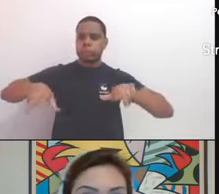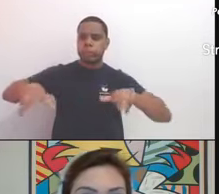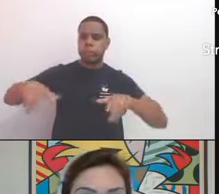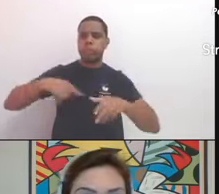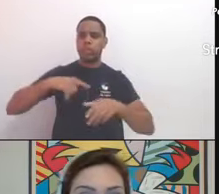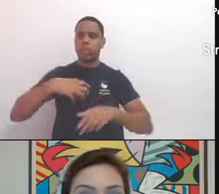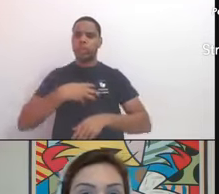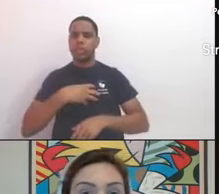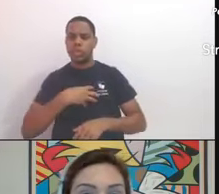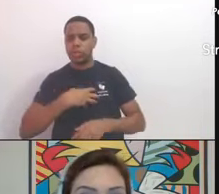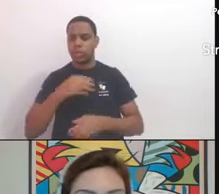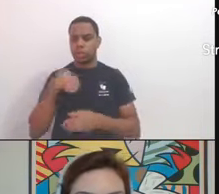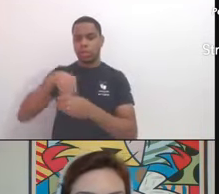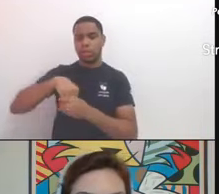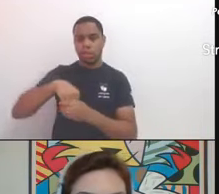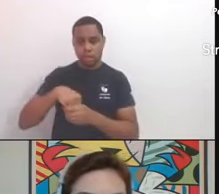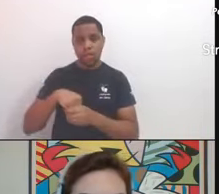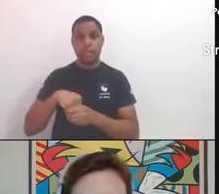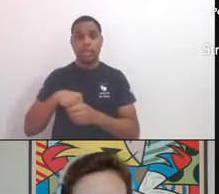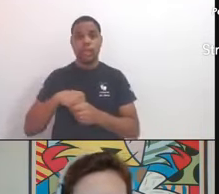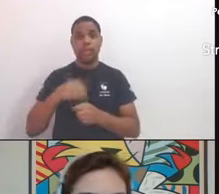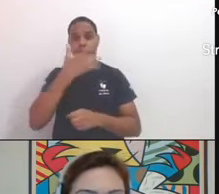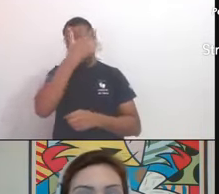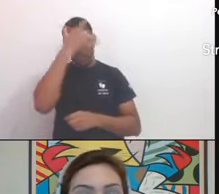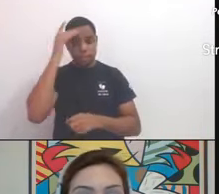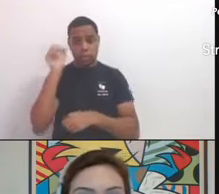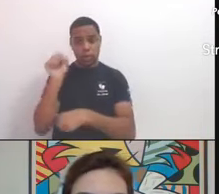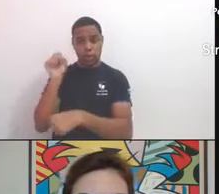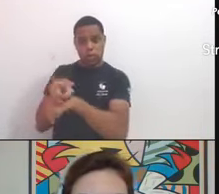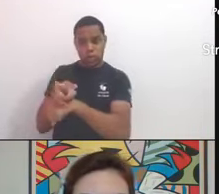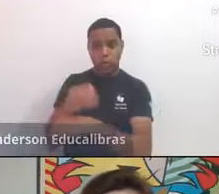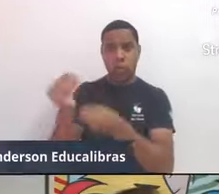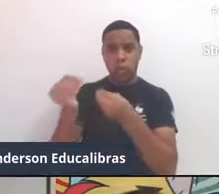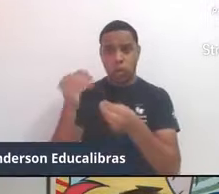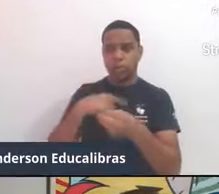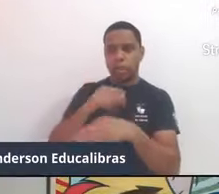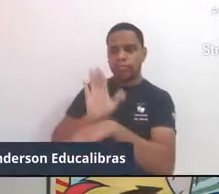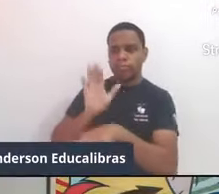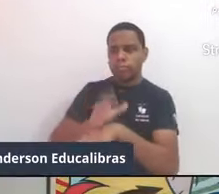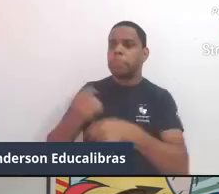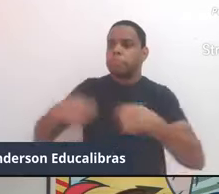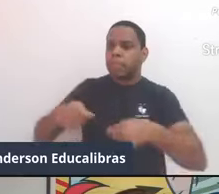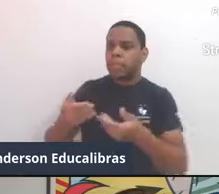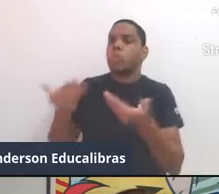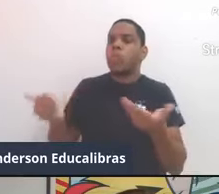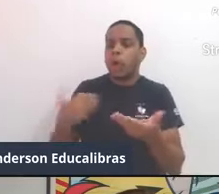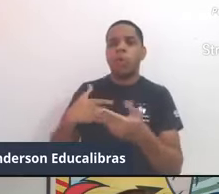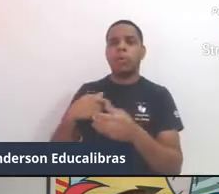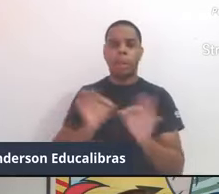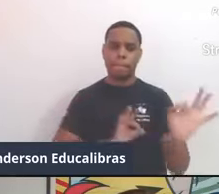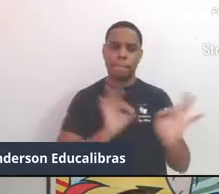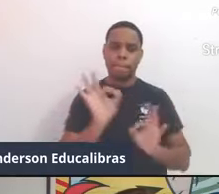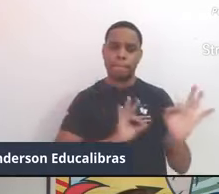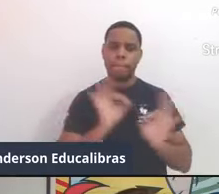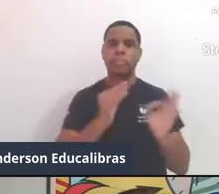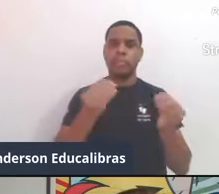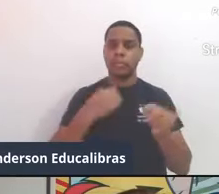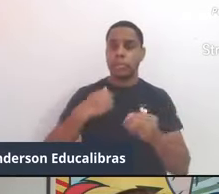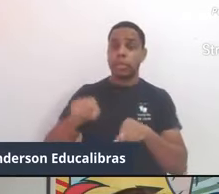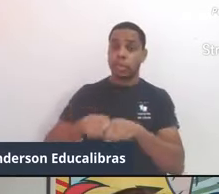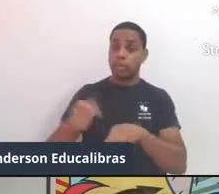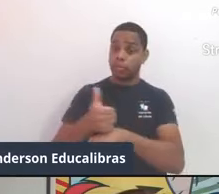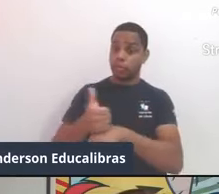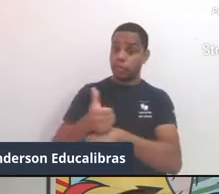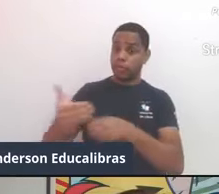de diversidade de pessoas que são contratadas, qual é o suporte necessário, como é que a gente pensa aqui numa carreira continuada,